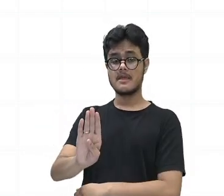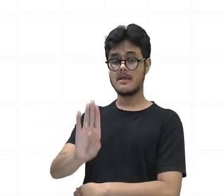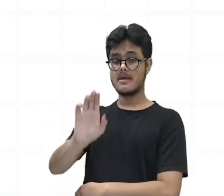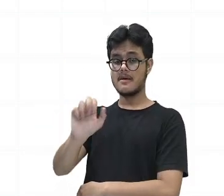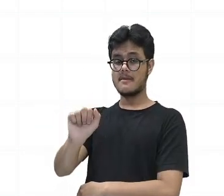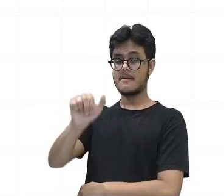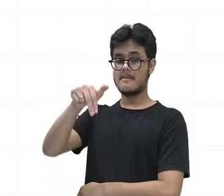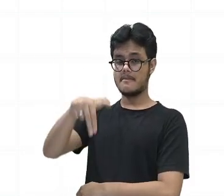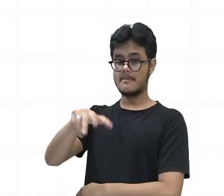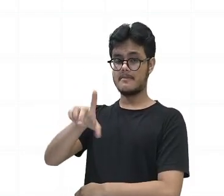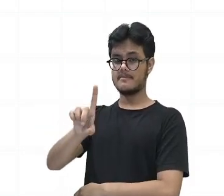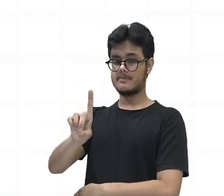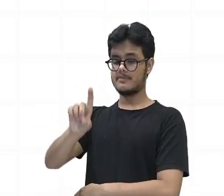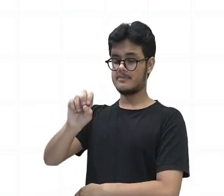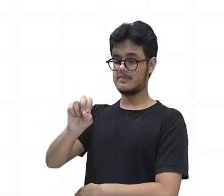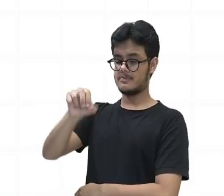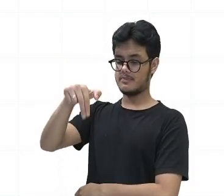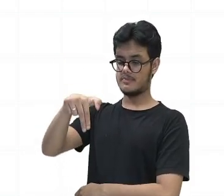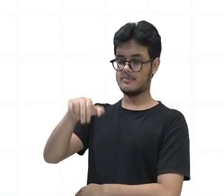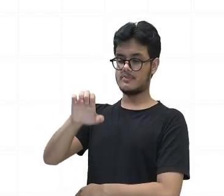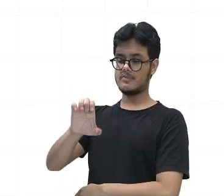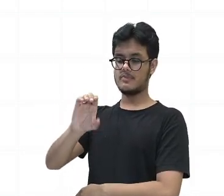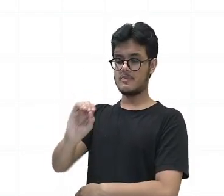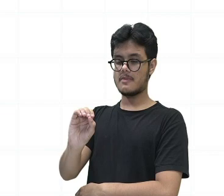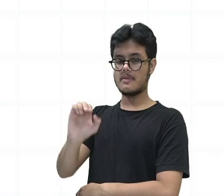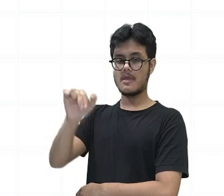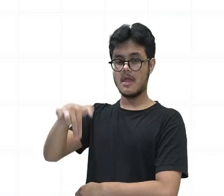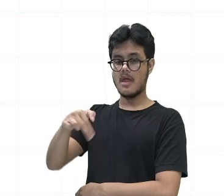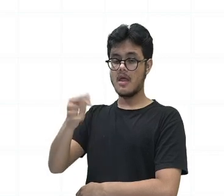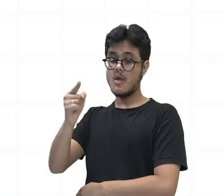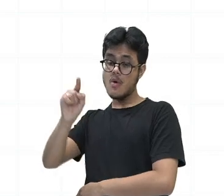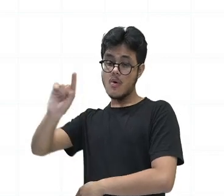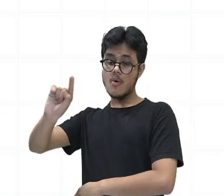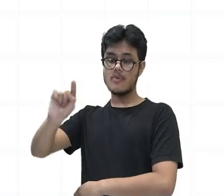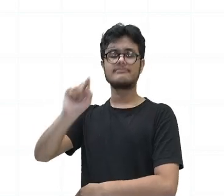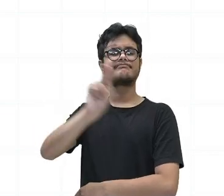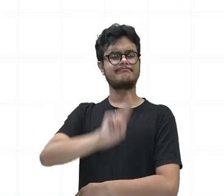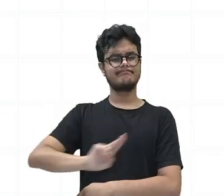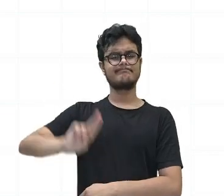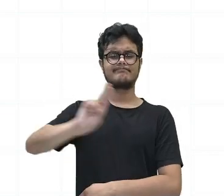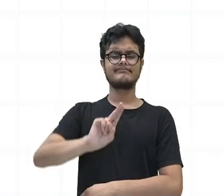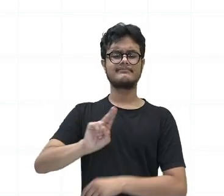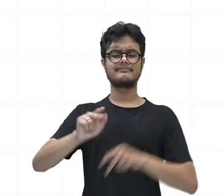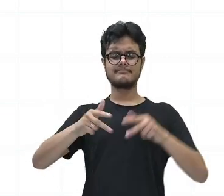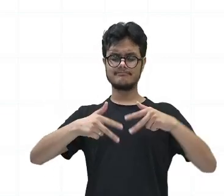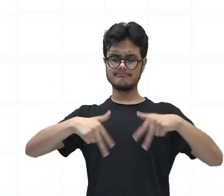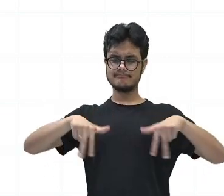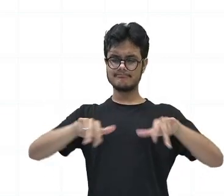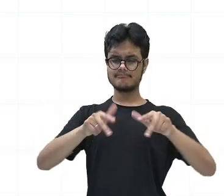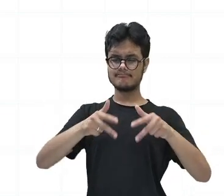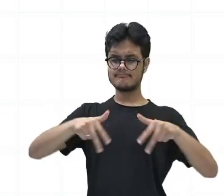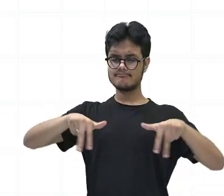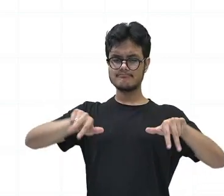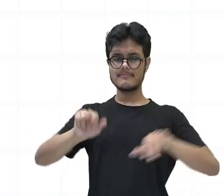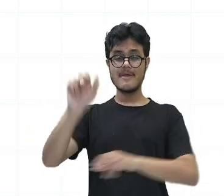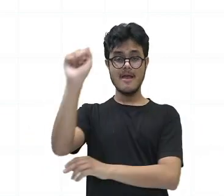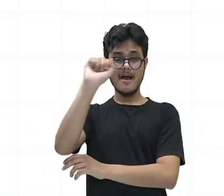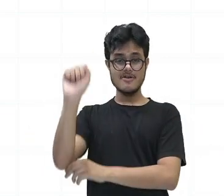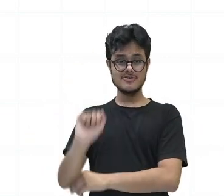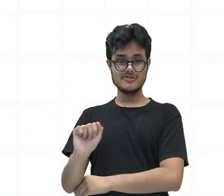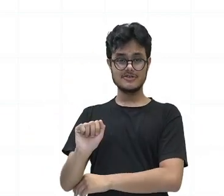da Argentina, tá? Bandoneon, que é um tipo de acordeão utilizado principalmente no